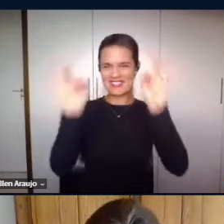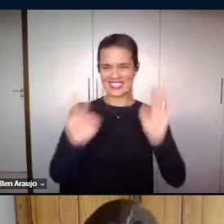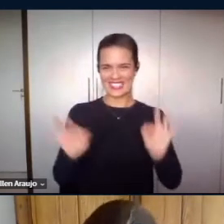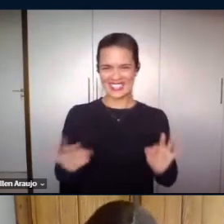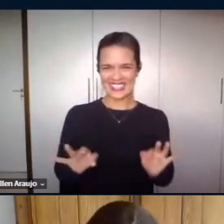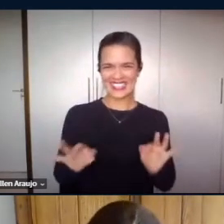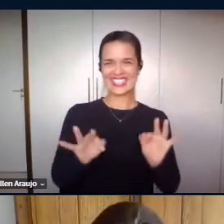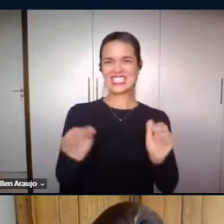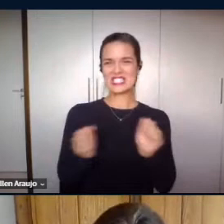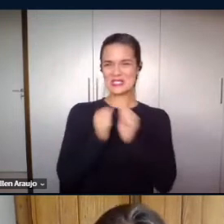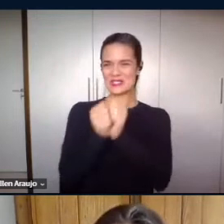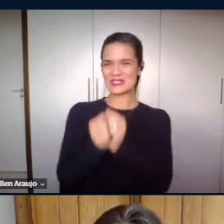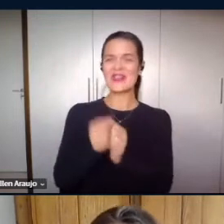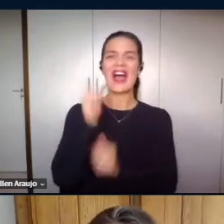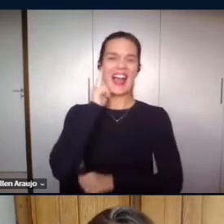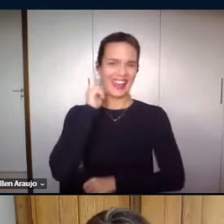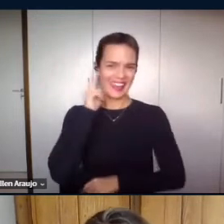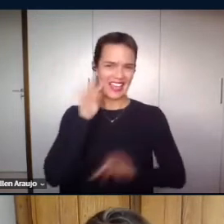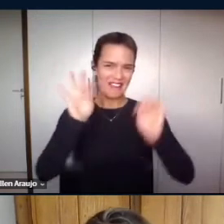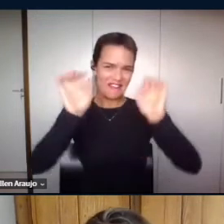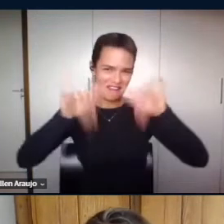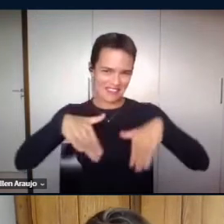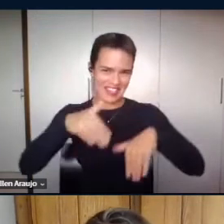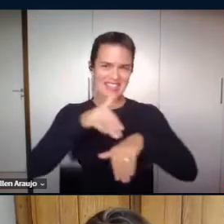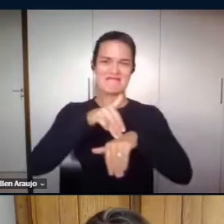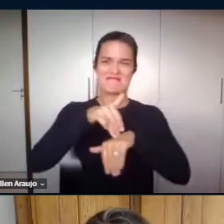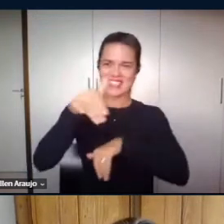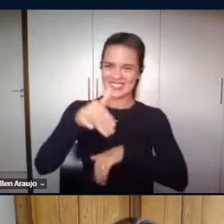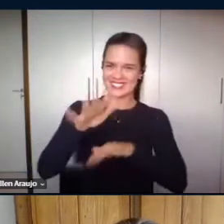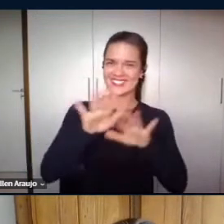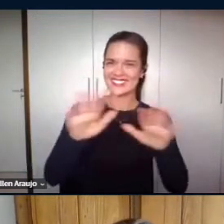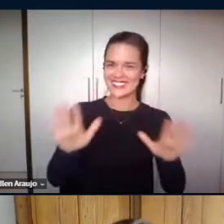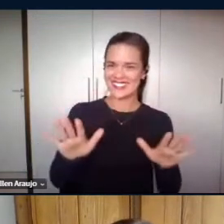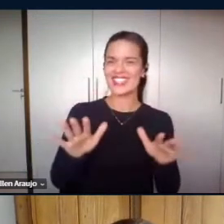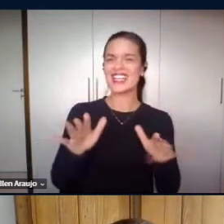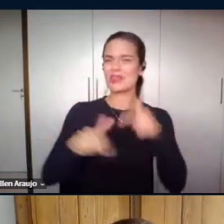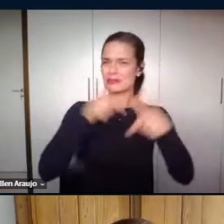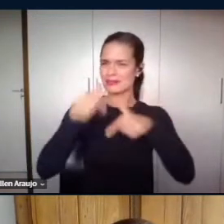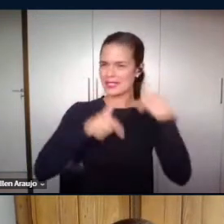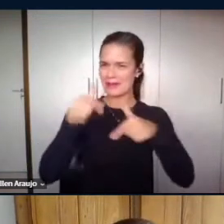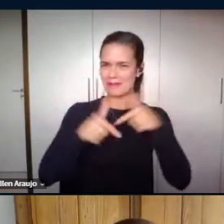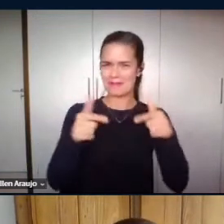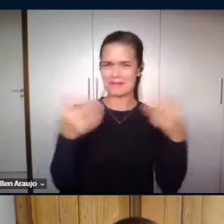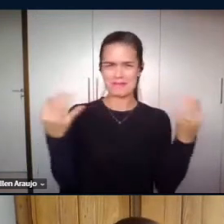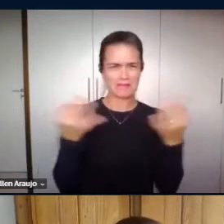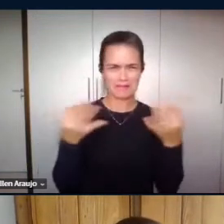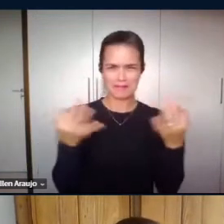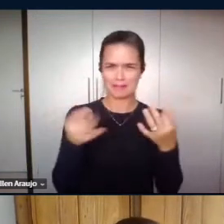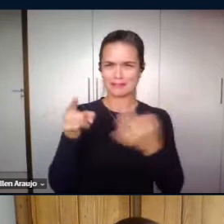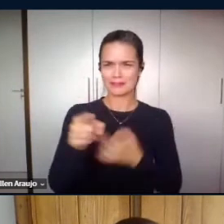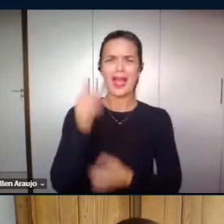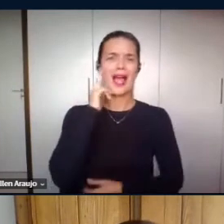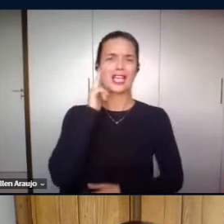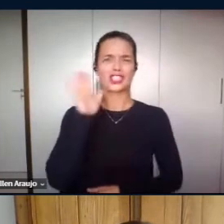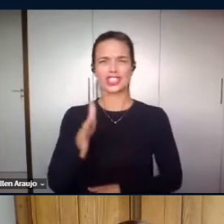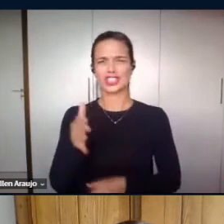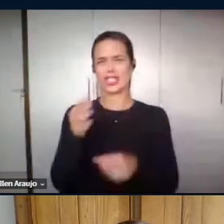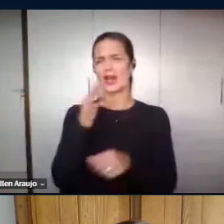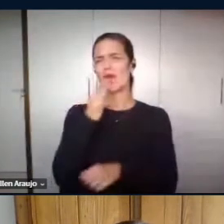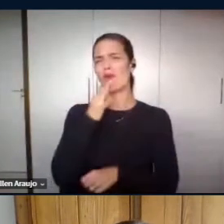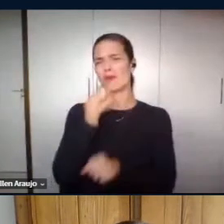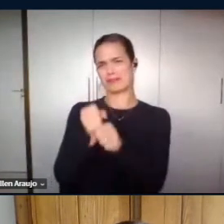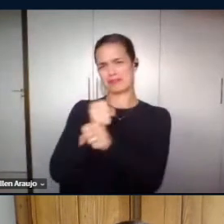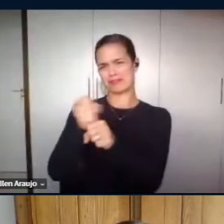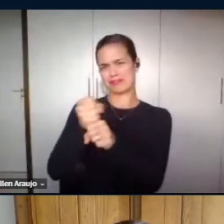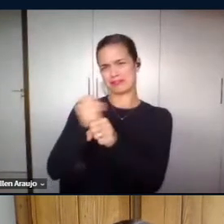com o Alex, com esse trabalho, que o Alex já conheço há muitos anos, desde a época